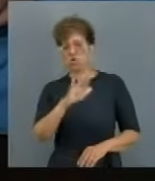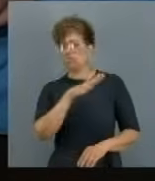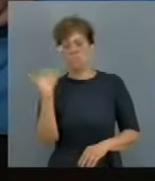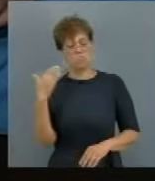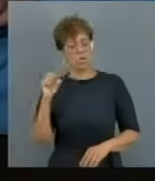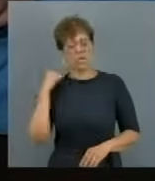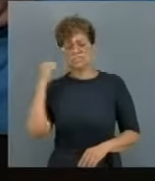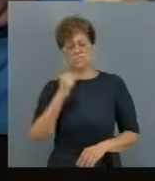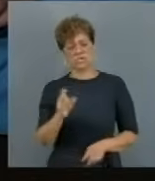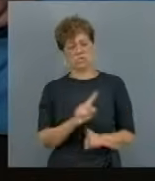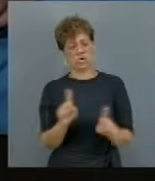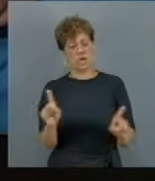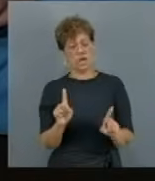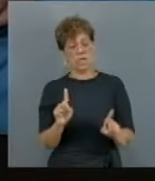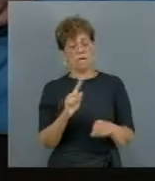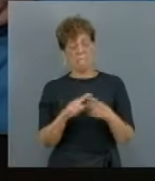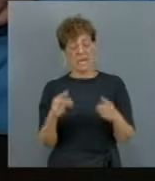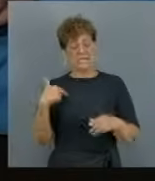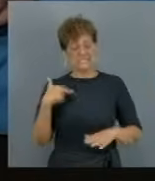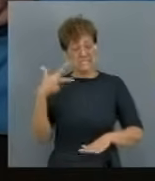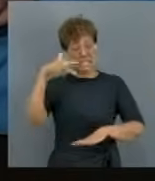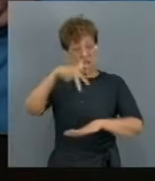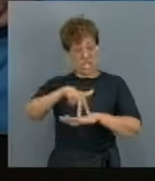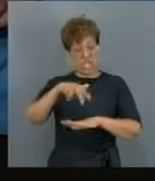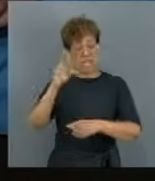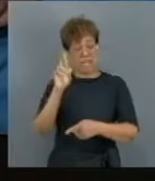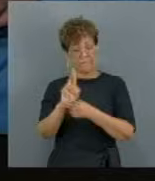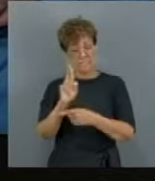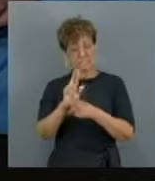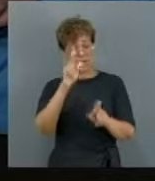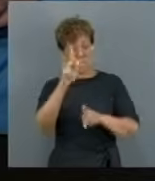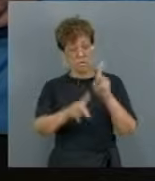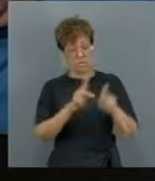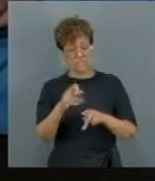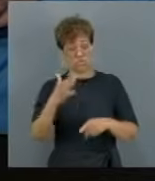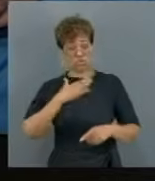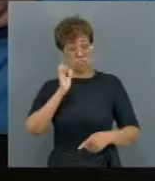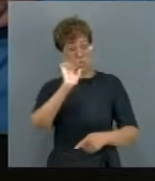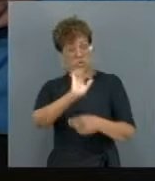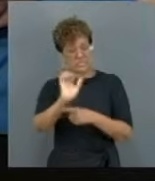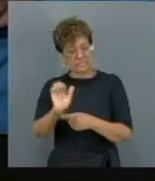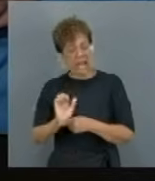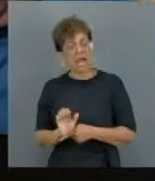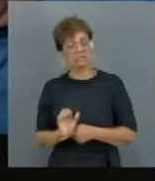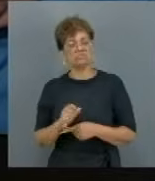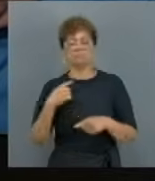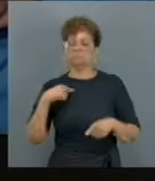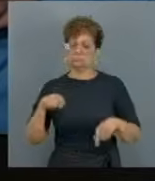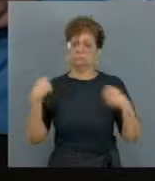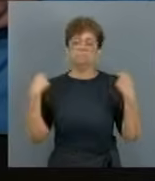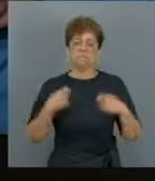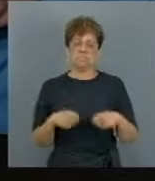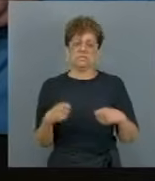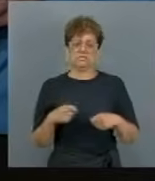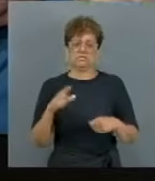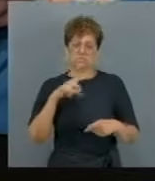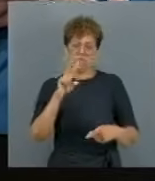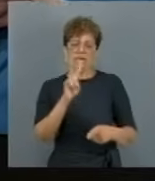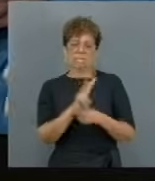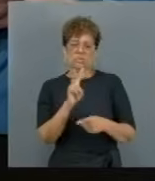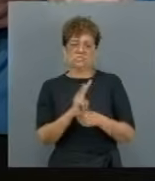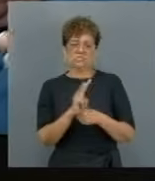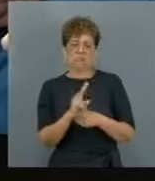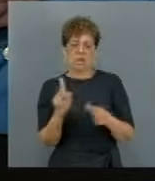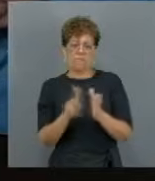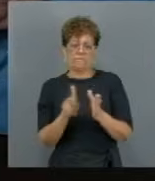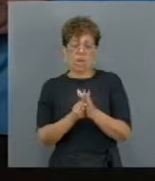República. Mas enquanto estiver aqui representando a população do meu estado, eu preciso ter a proteção que é me dada